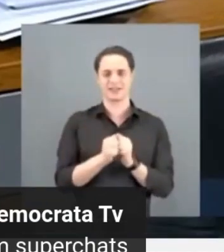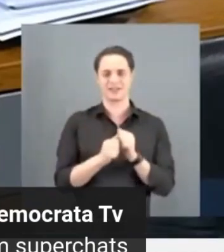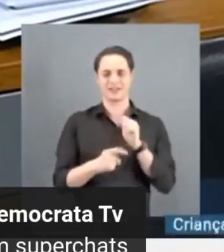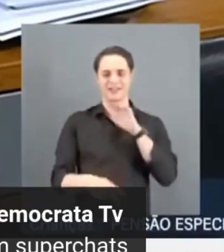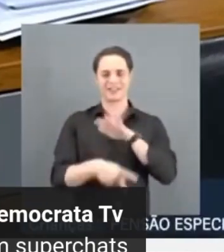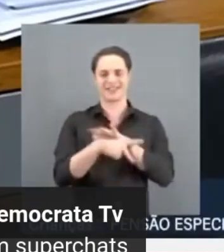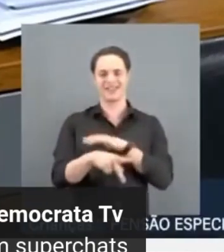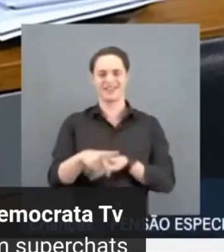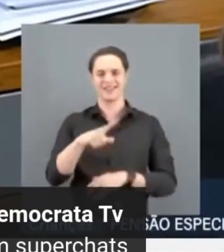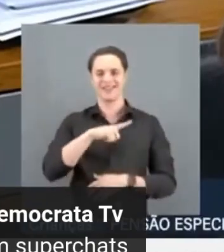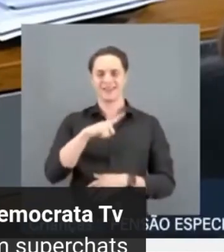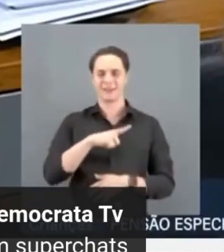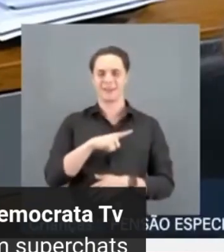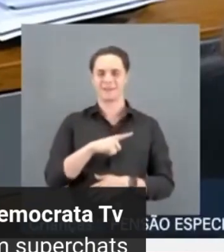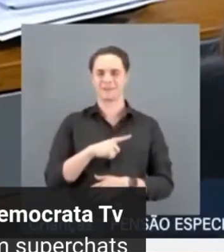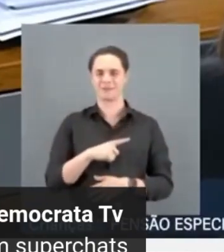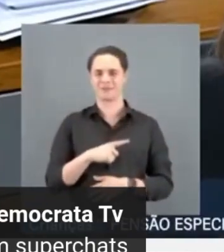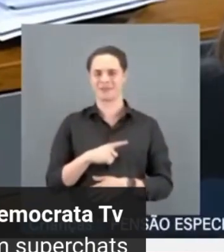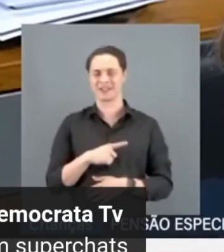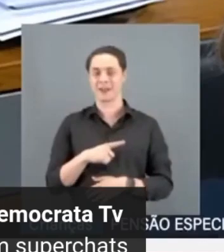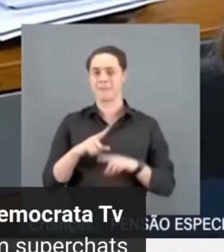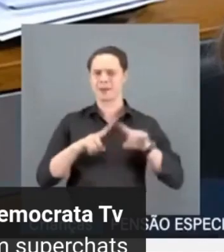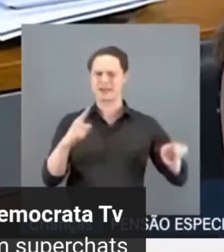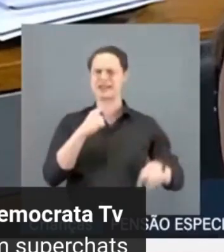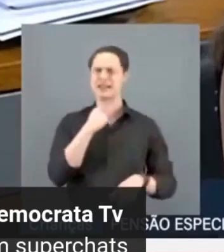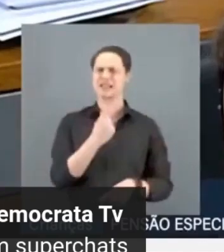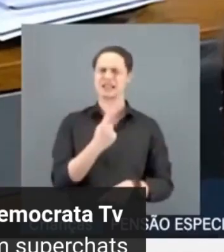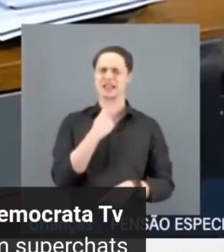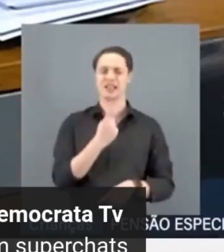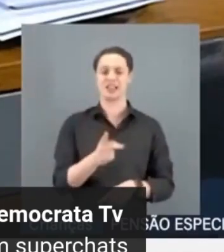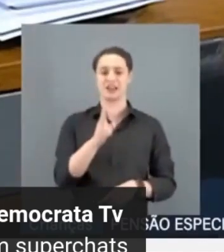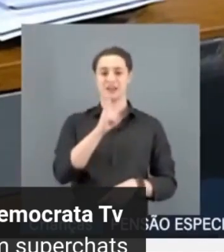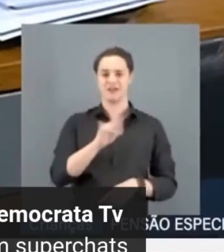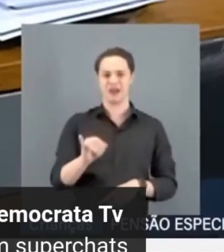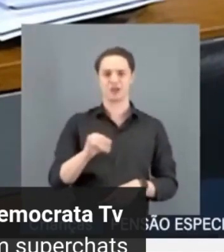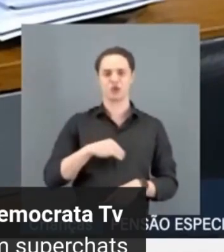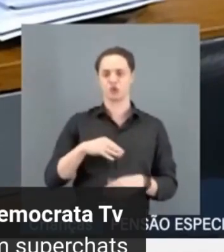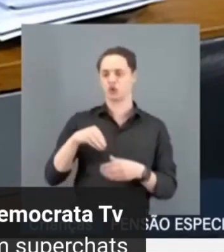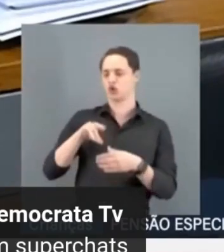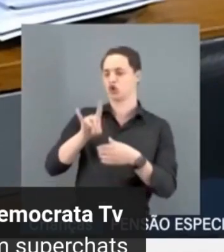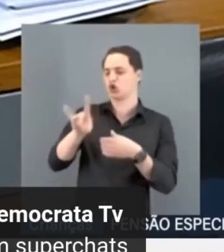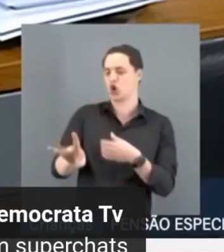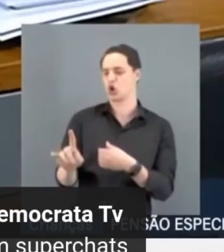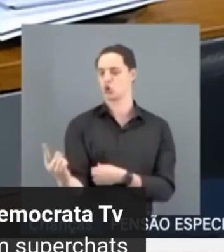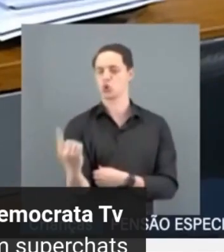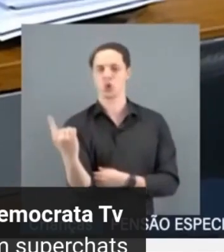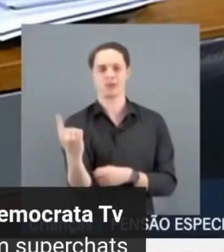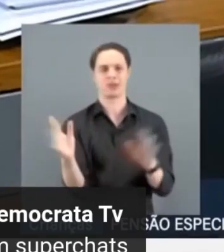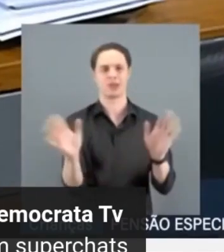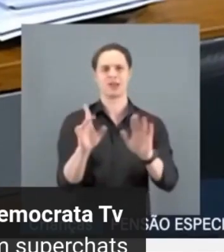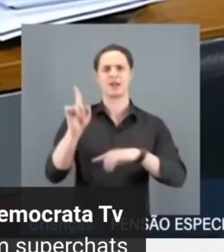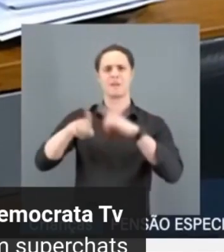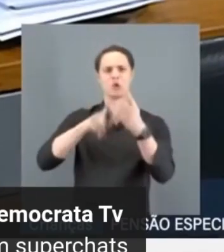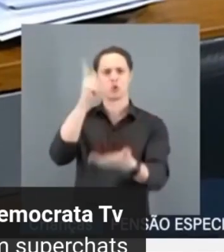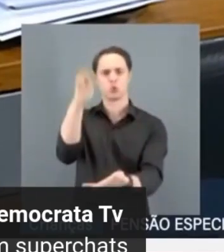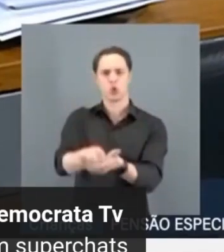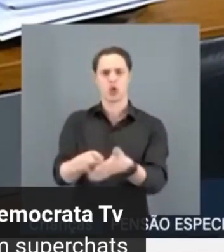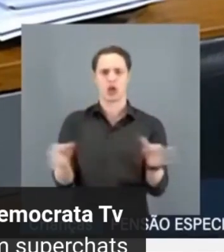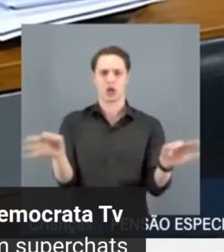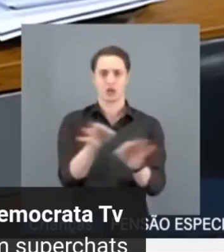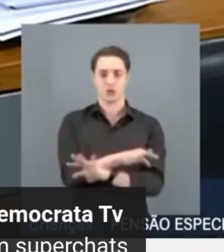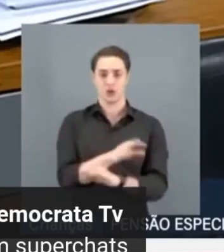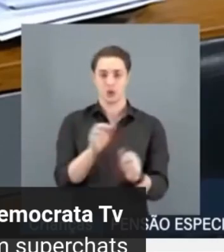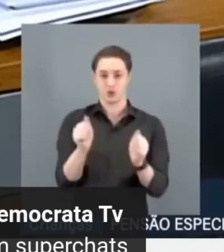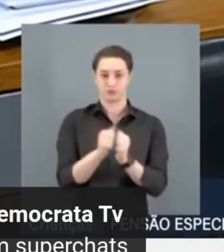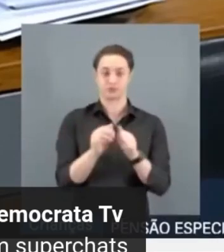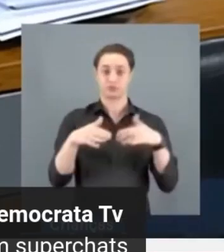mas ninguém vai sobrar na hora que transitar em julgado uma possível condenação. E